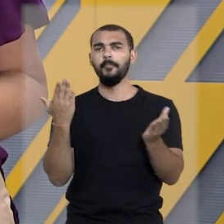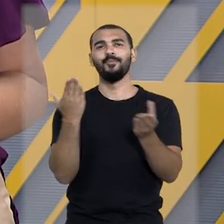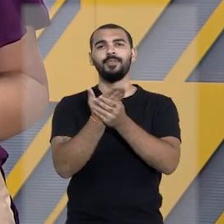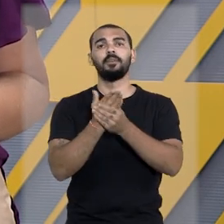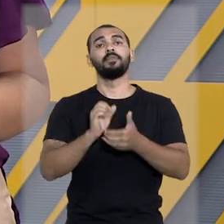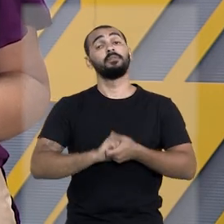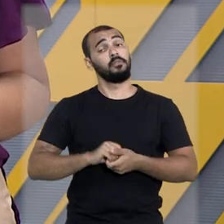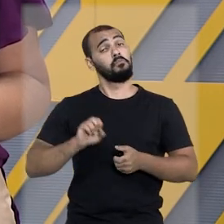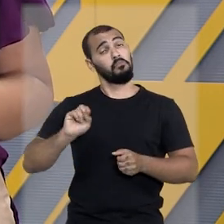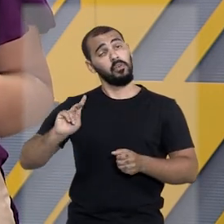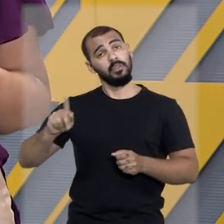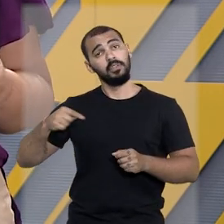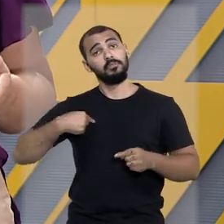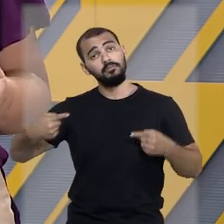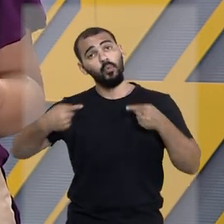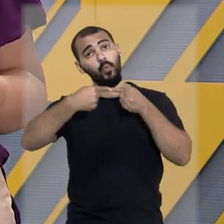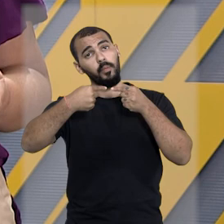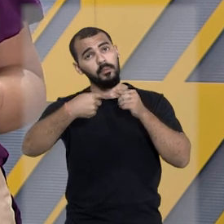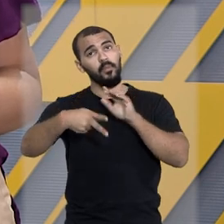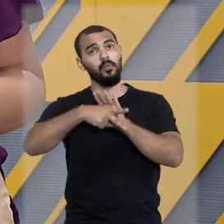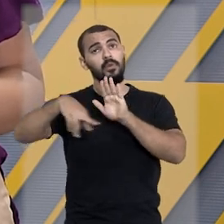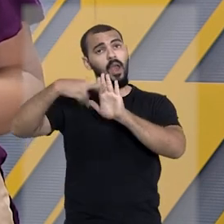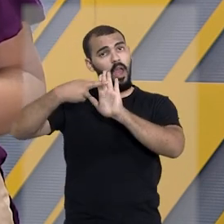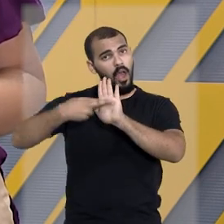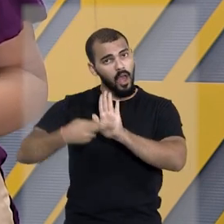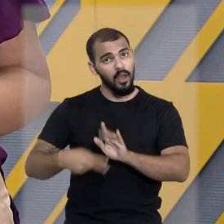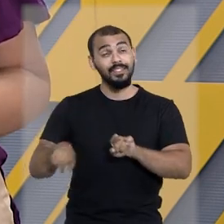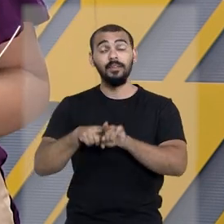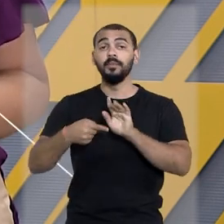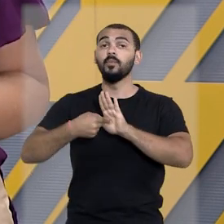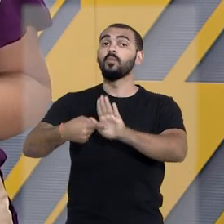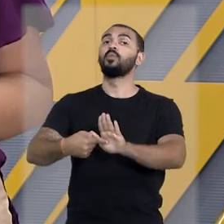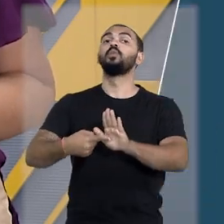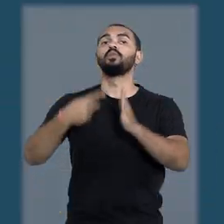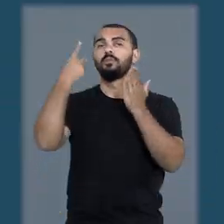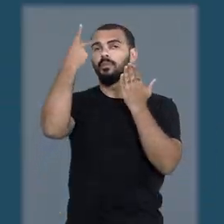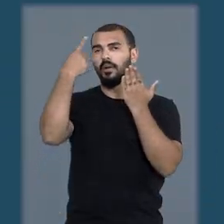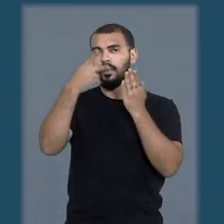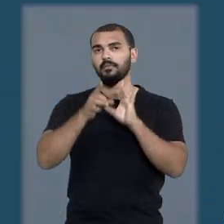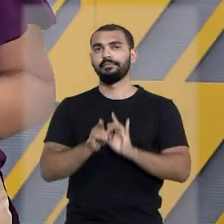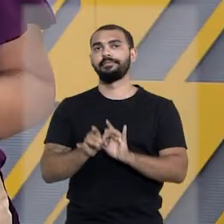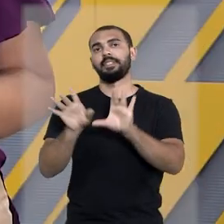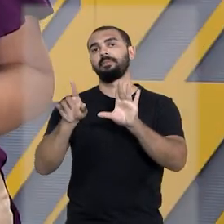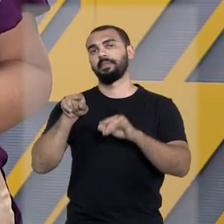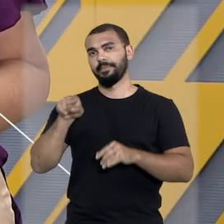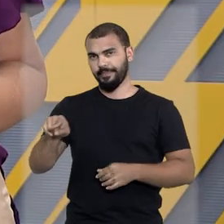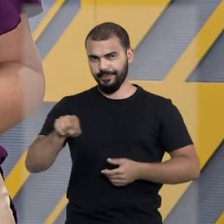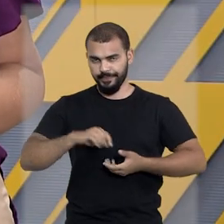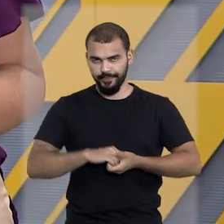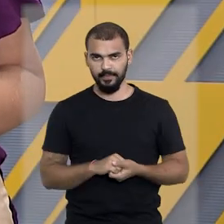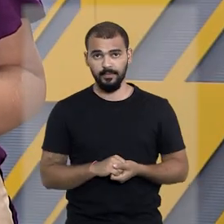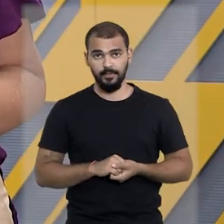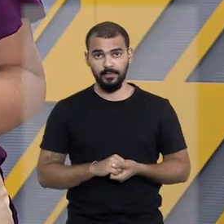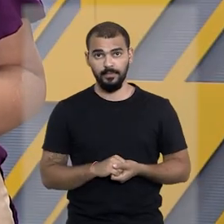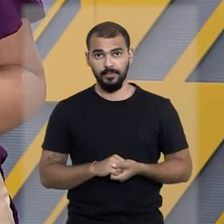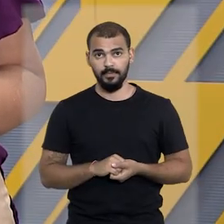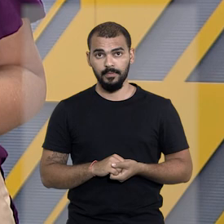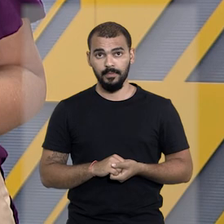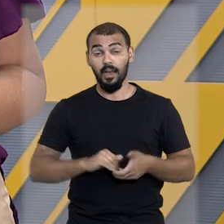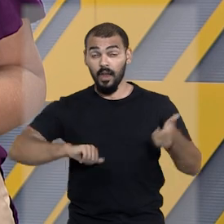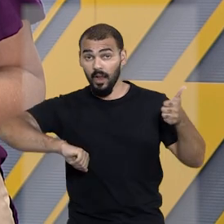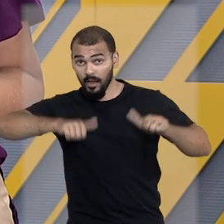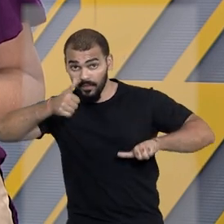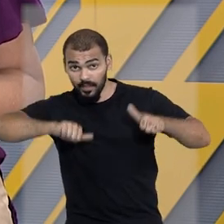a determinação da banca e apresentou o laudo psiquiátrico favorável. E ao analisar um conflito